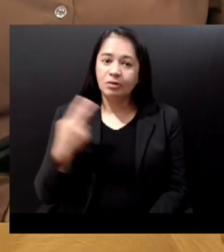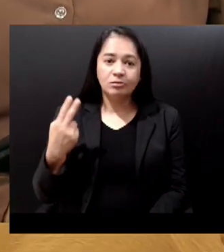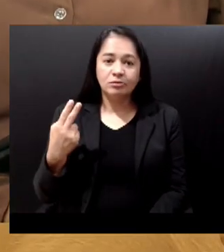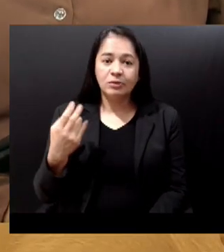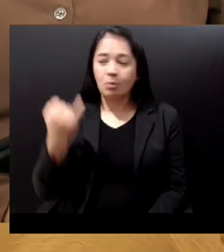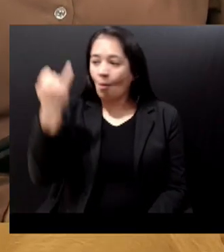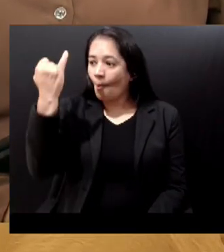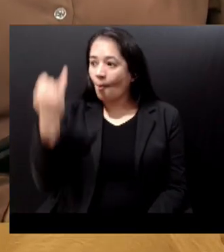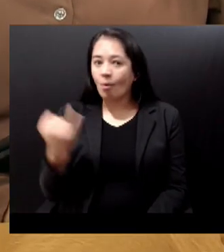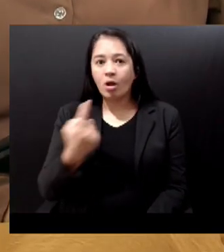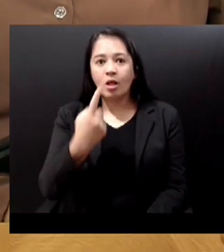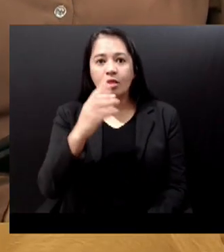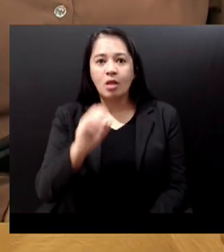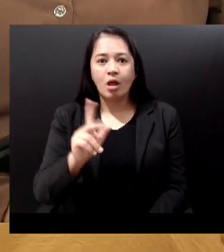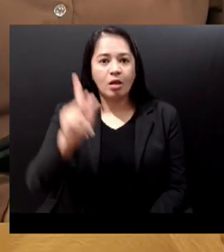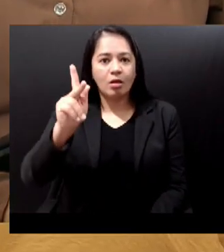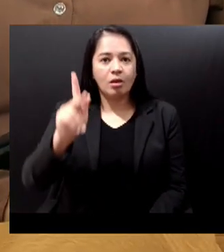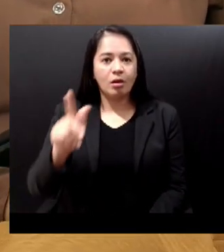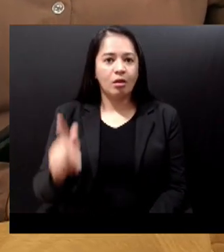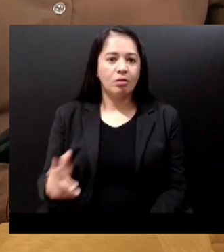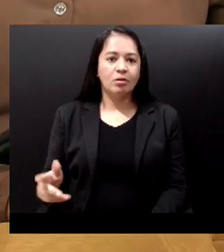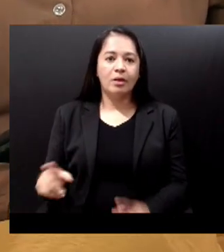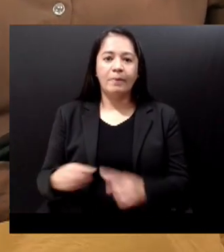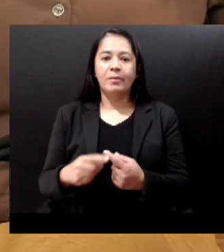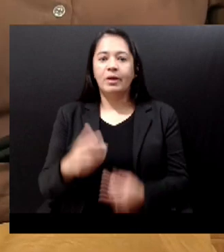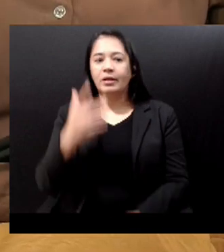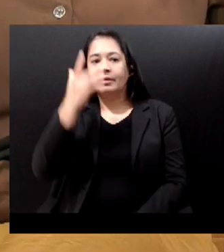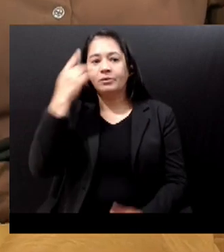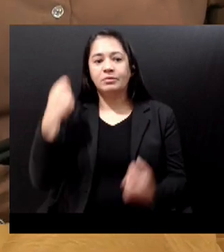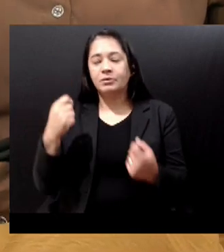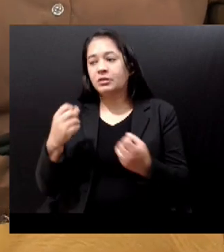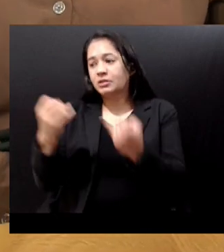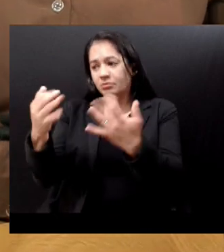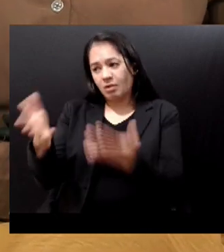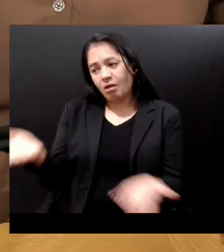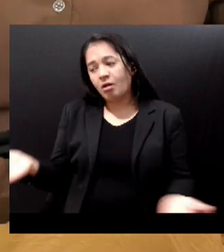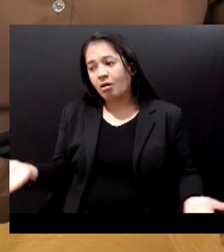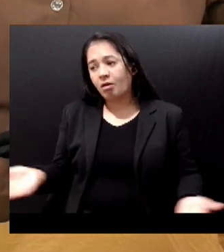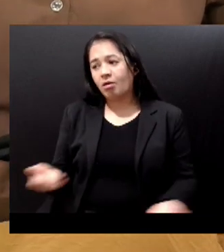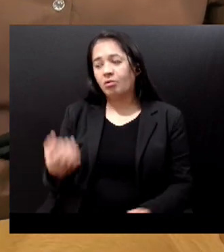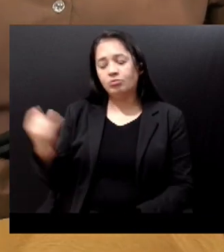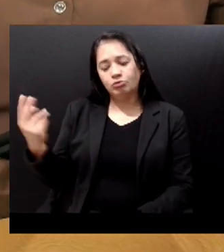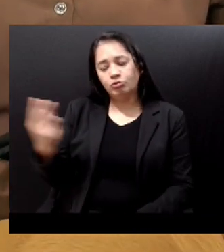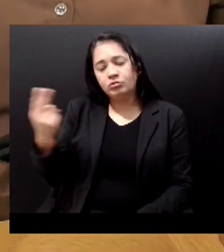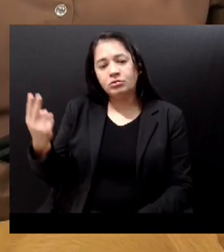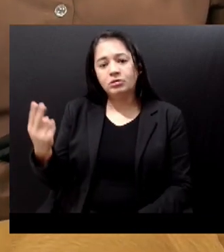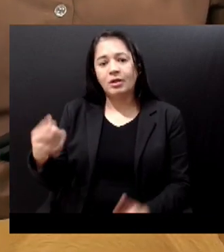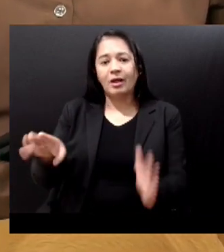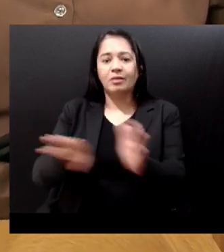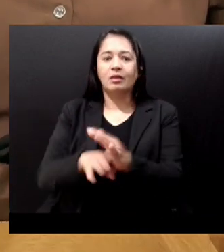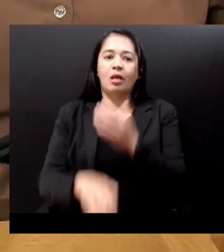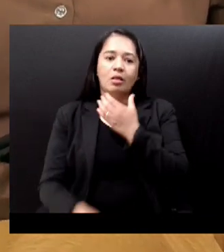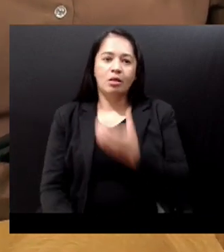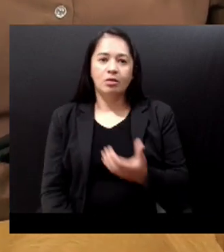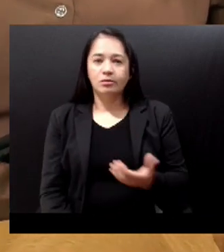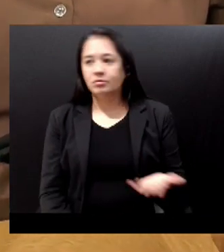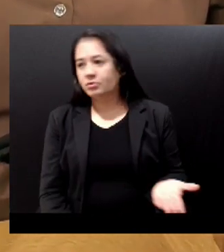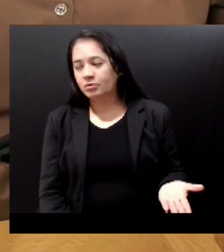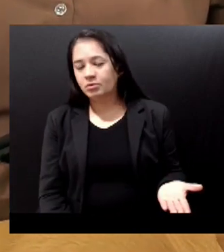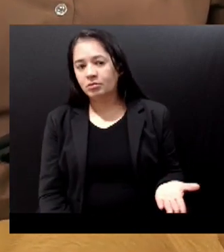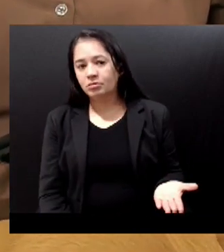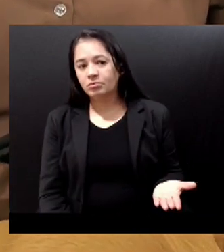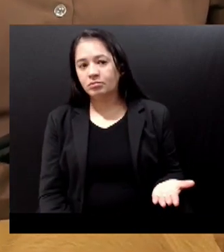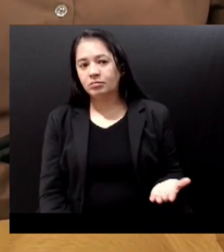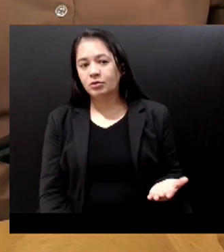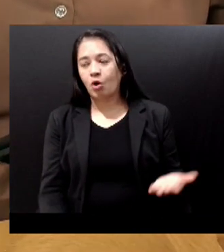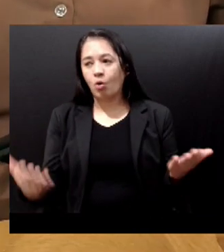chegar naquilo. E alguém tem que chegar e ser real com aquela pessoa. Ó, infelizmente, até dezembro, ou no como você está hoje, eu não